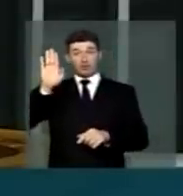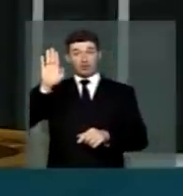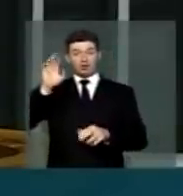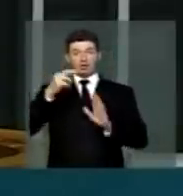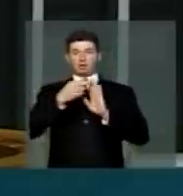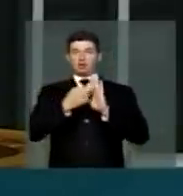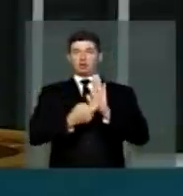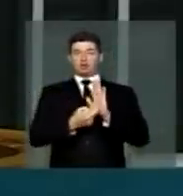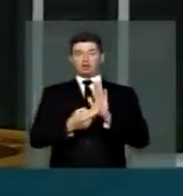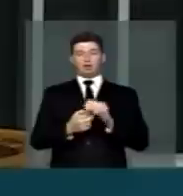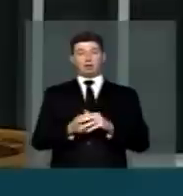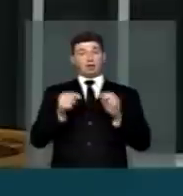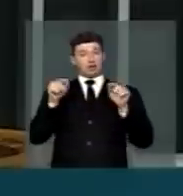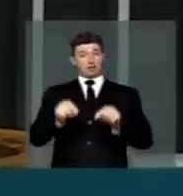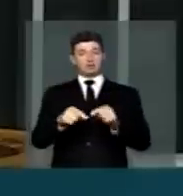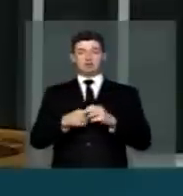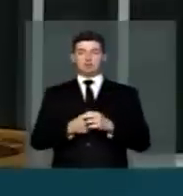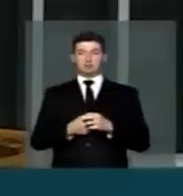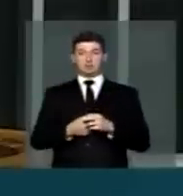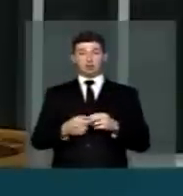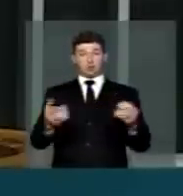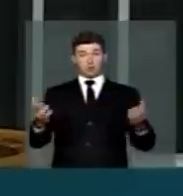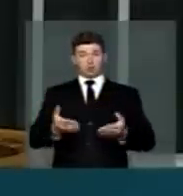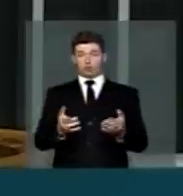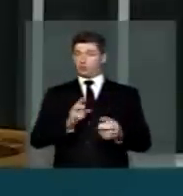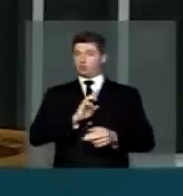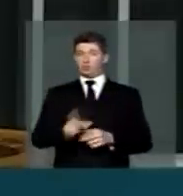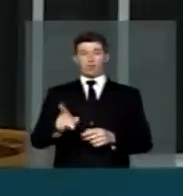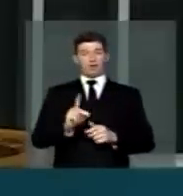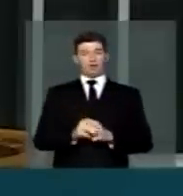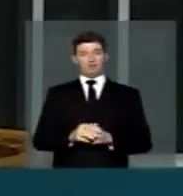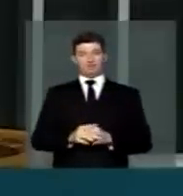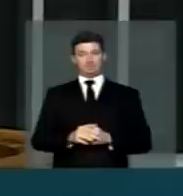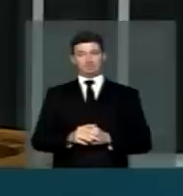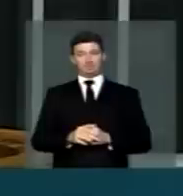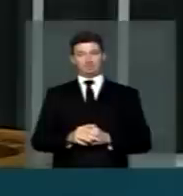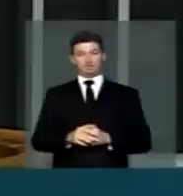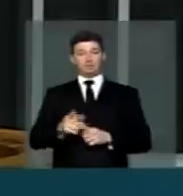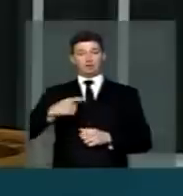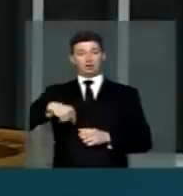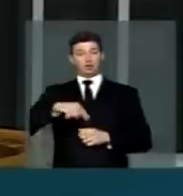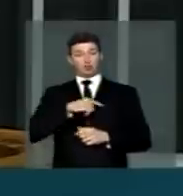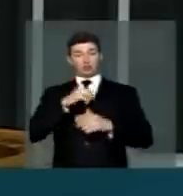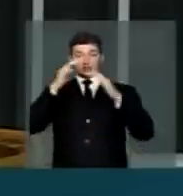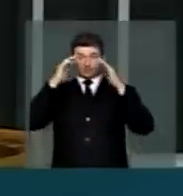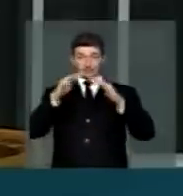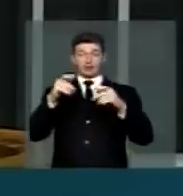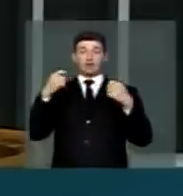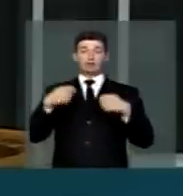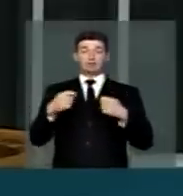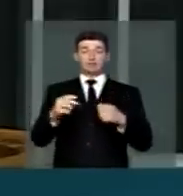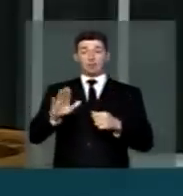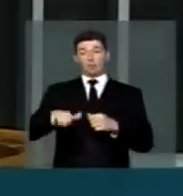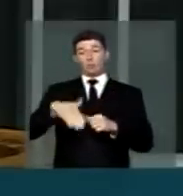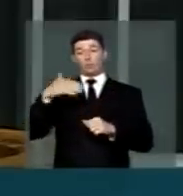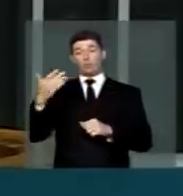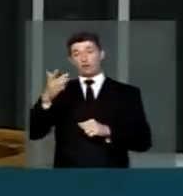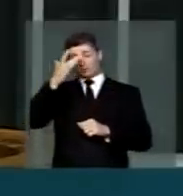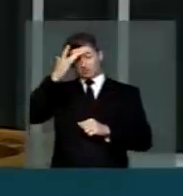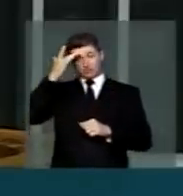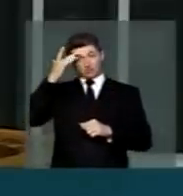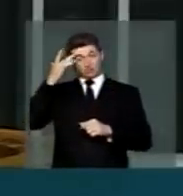As regras do jogo eram essas. Hoje não são mais. Mas nós temos que respeitar quando essas